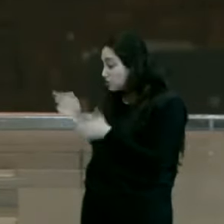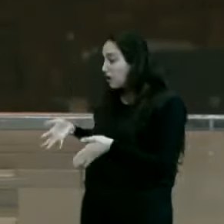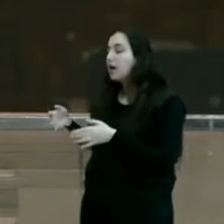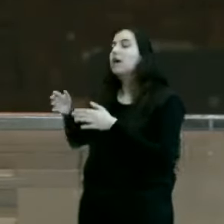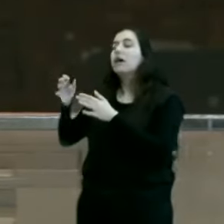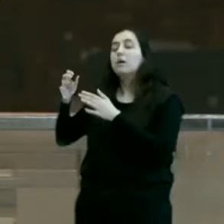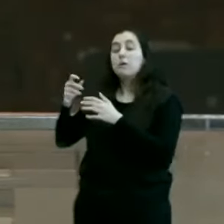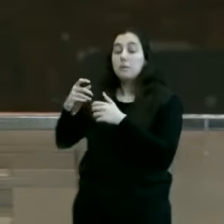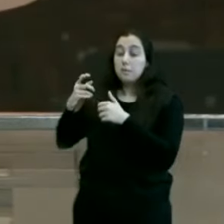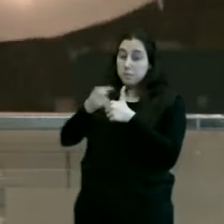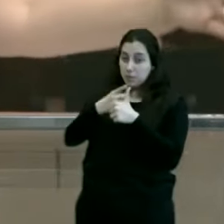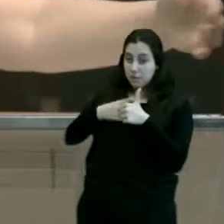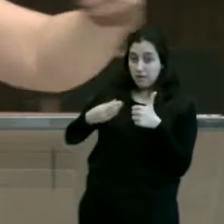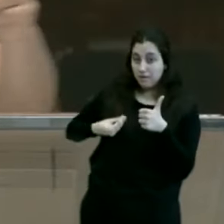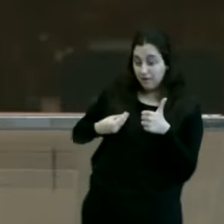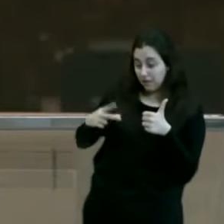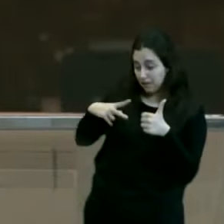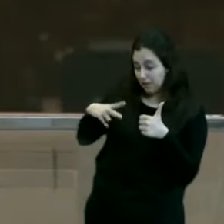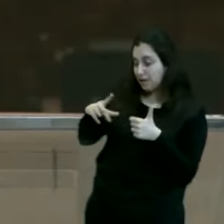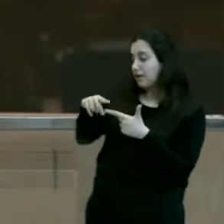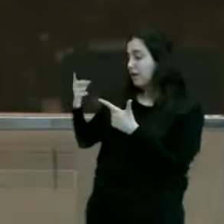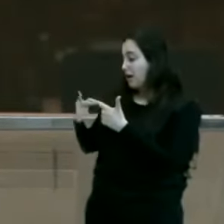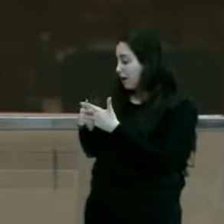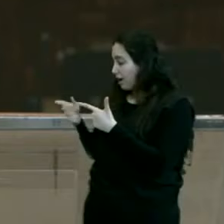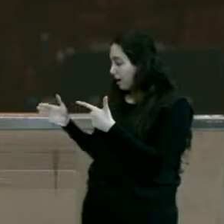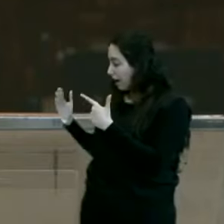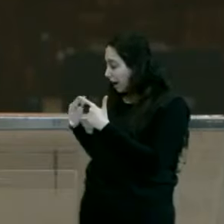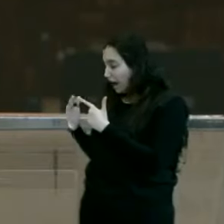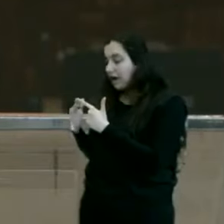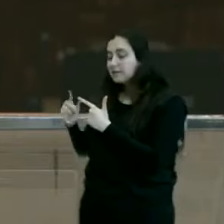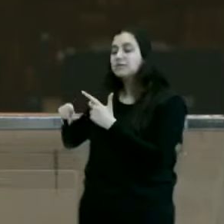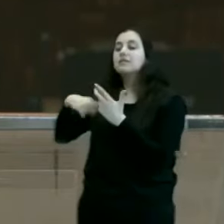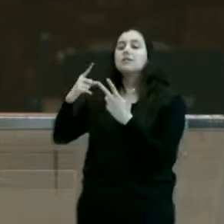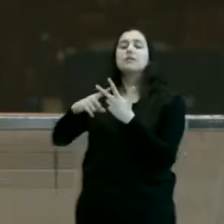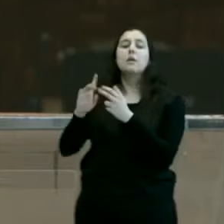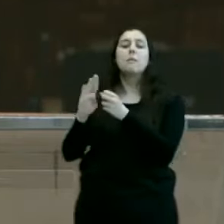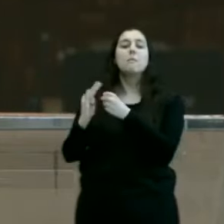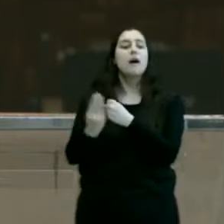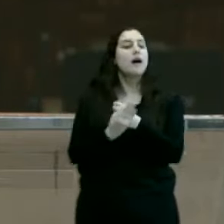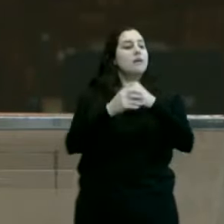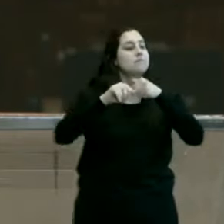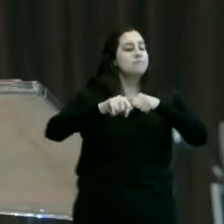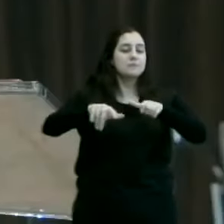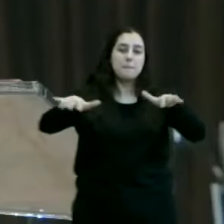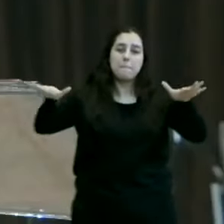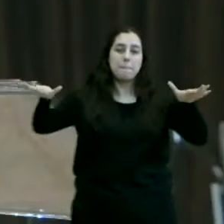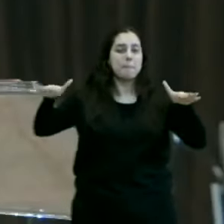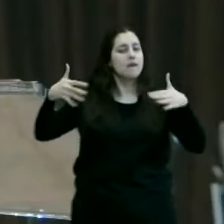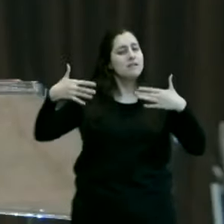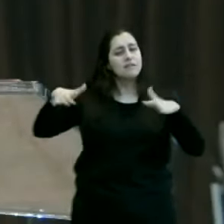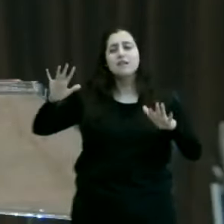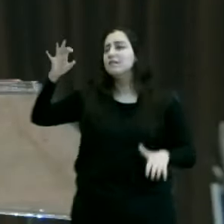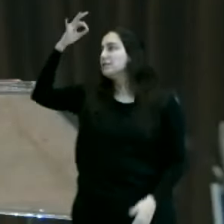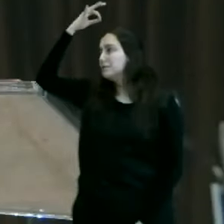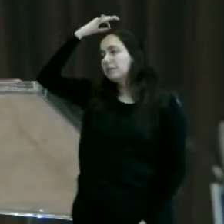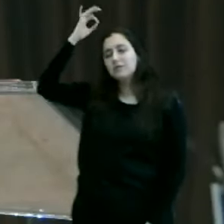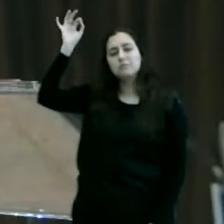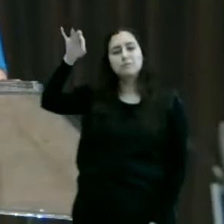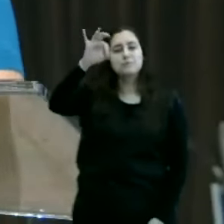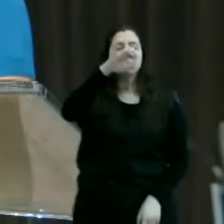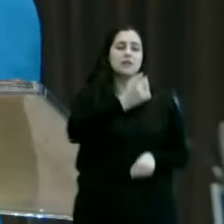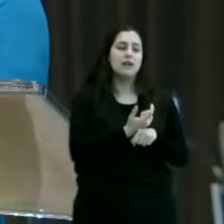a nossa casa, depois o nosso bairro. Deixe o Espírito Santo de Deus queimar no seu coração nessa